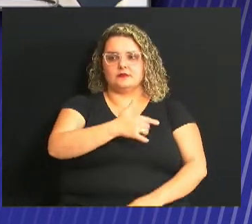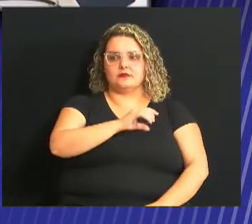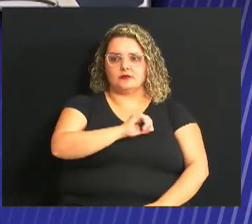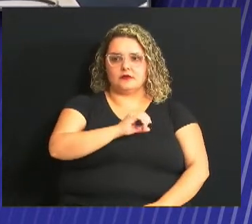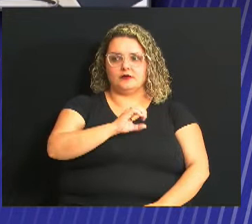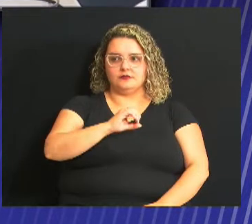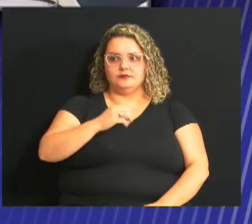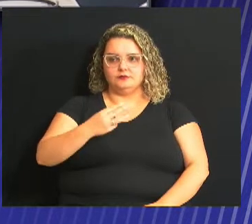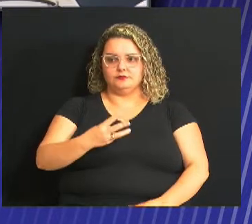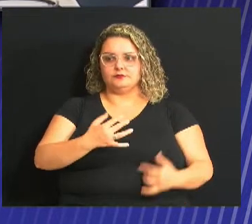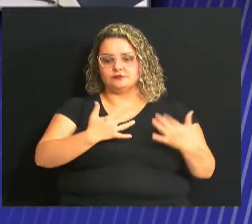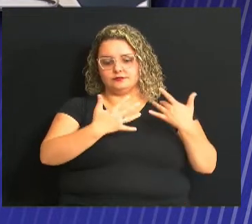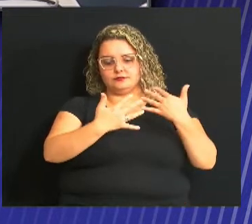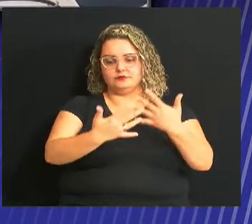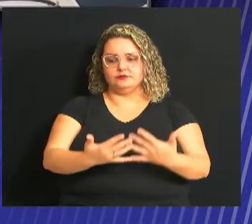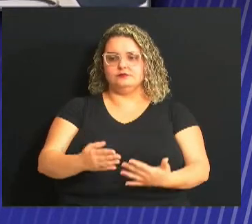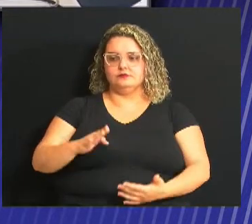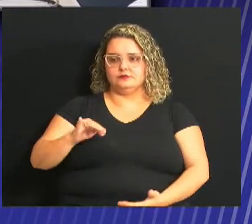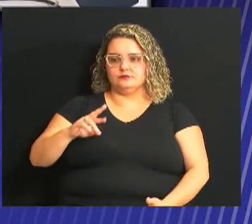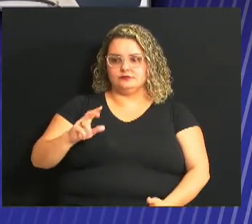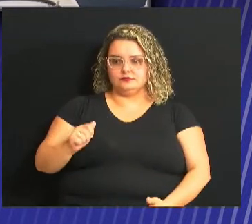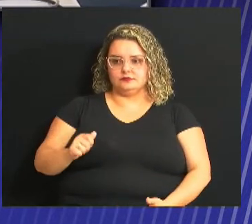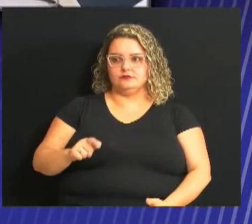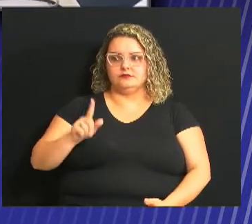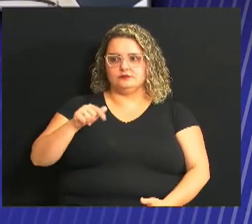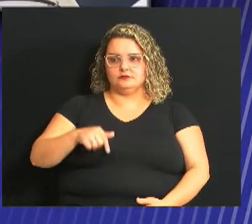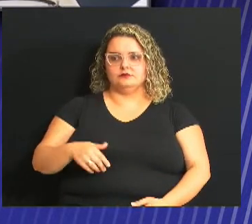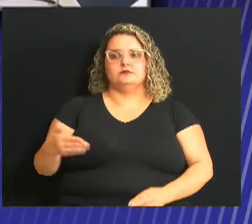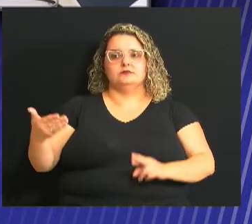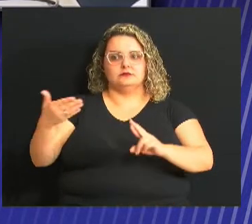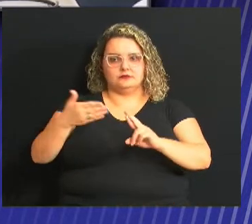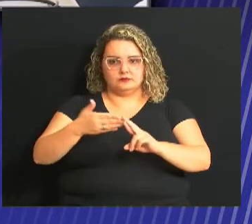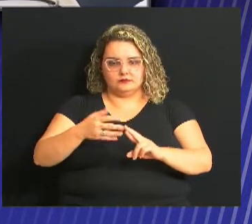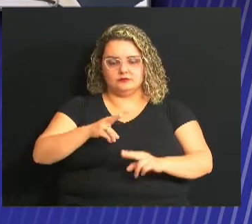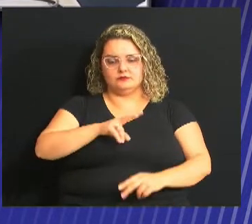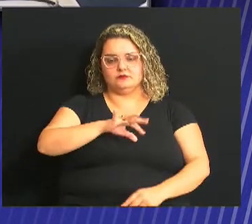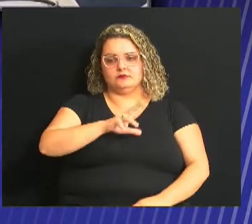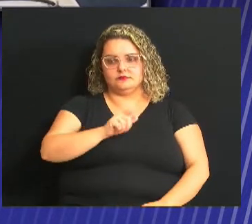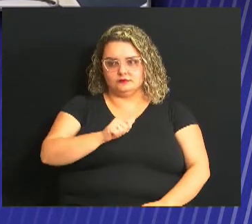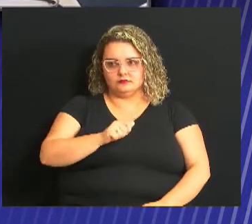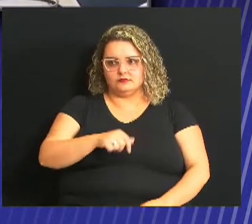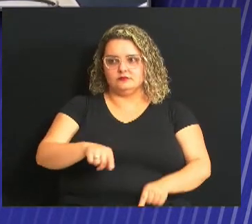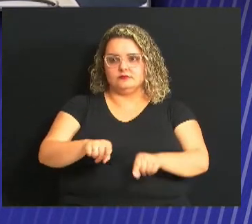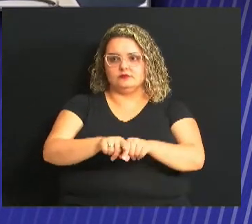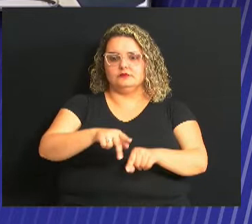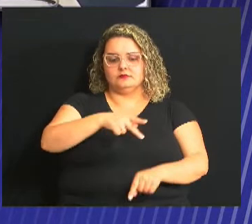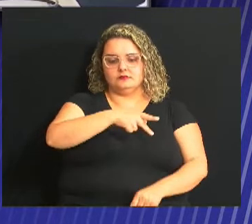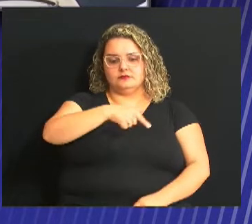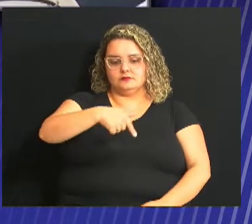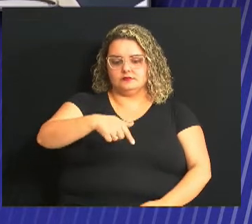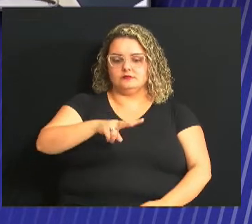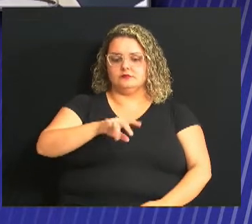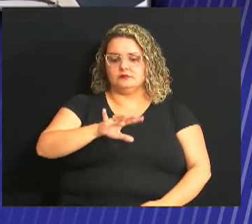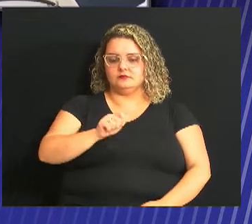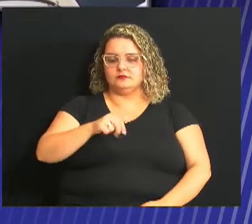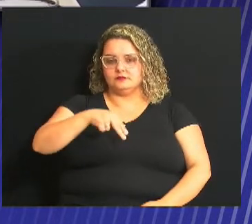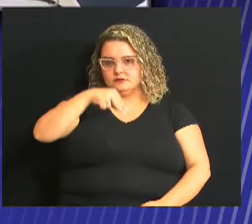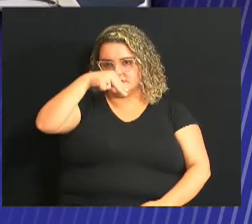2003. Bira é educador de referência na região da Vila e do Parque Via Norte. É muito